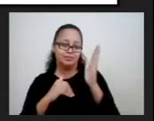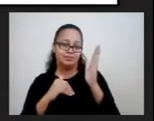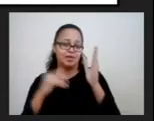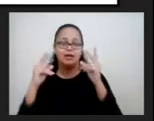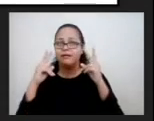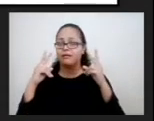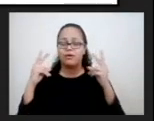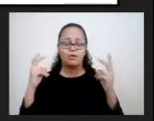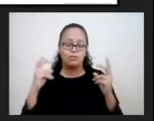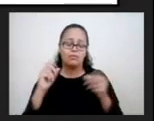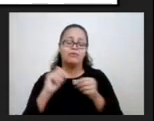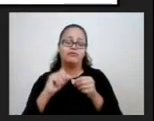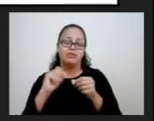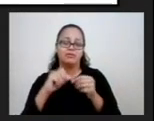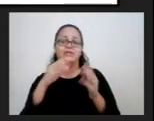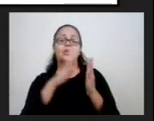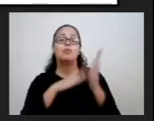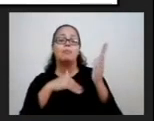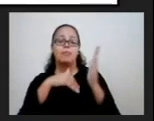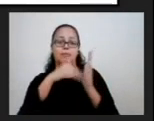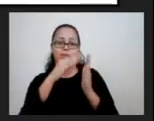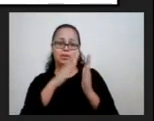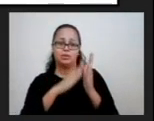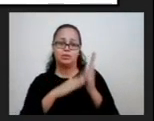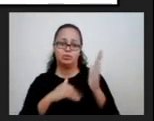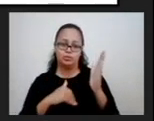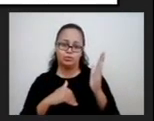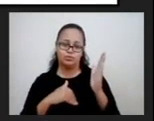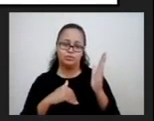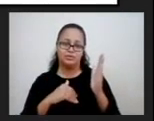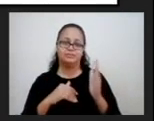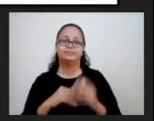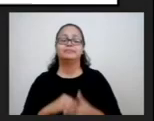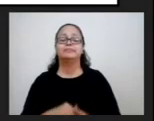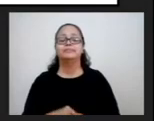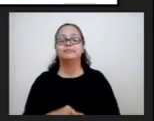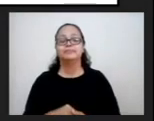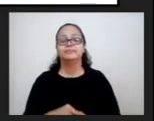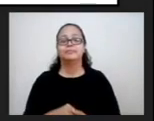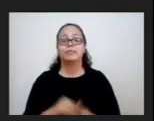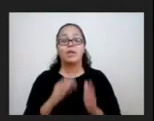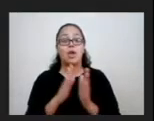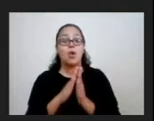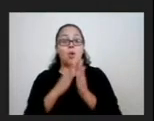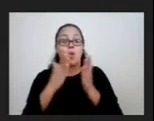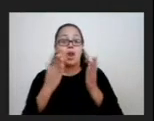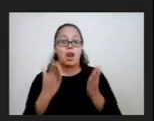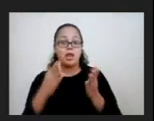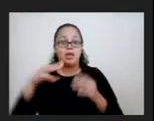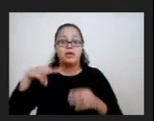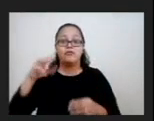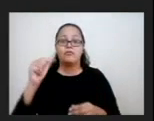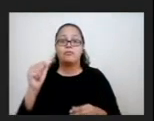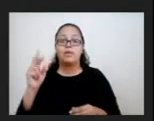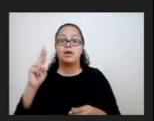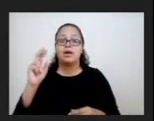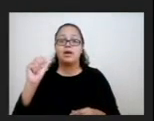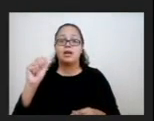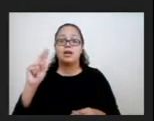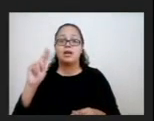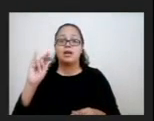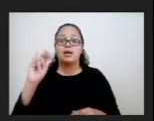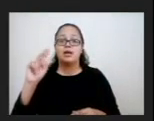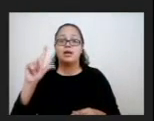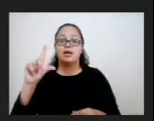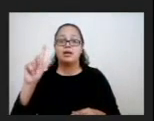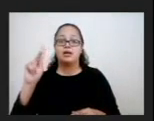fazer tanto gravuras, pinturas dessa época, como também relatos de viagem, tá? O livro das Maravilhas